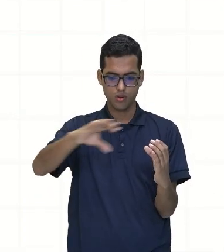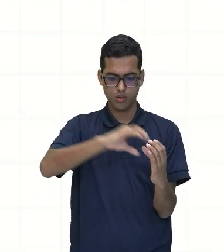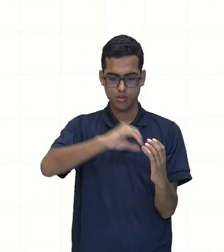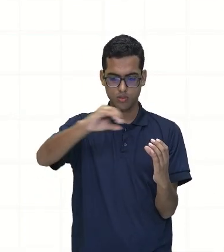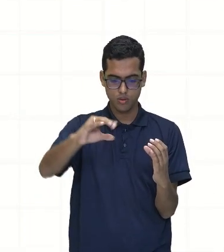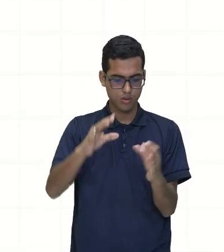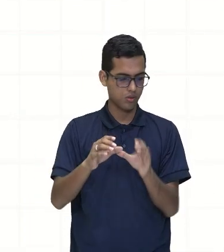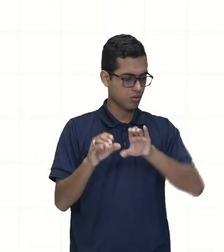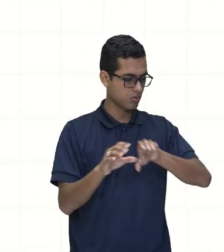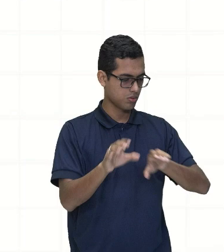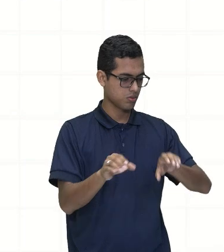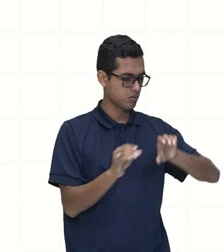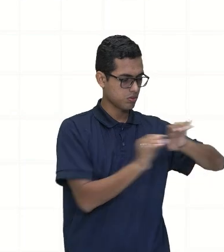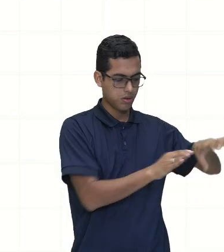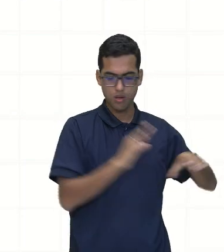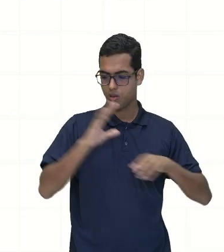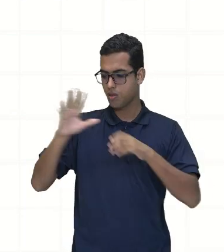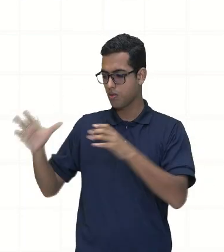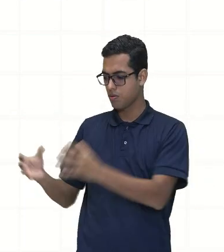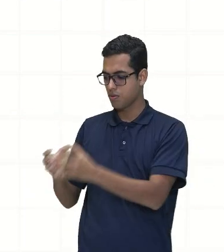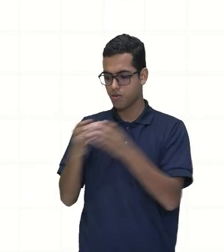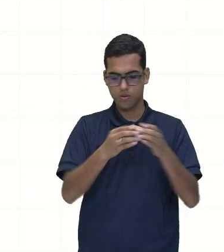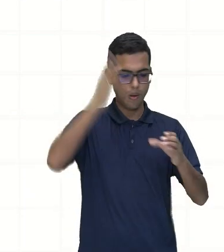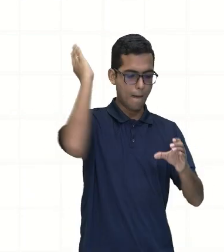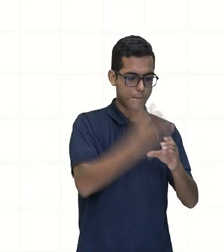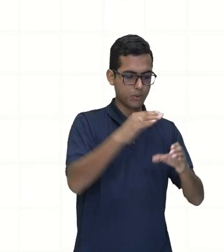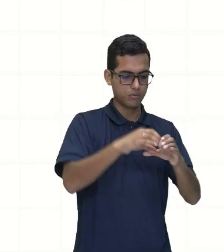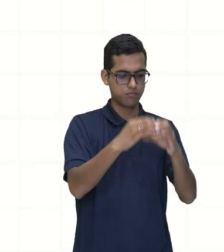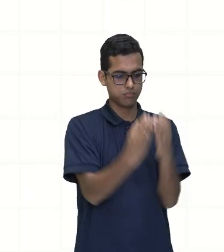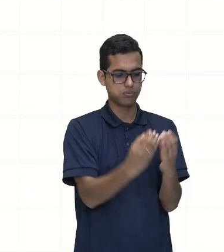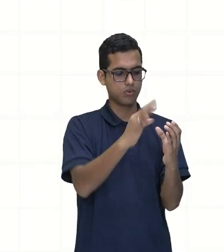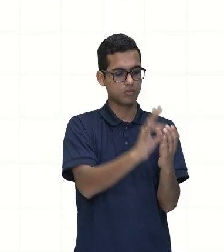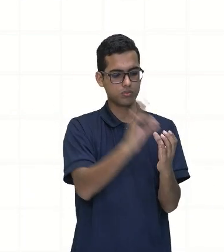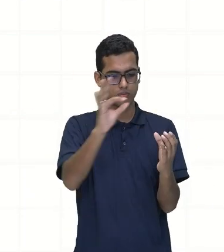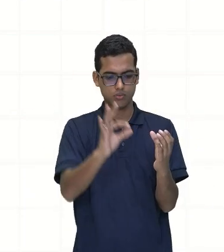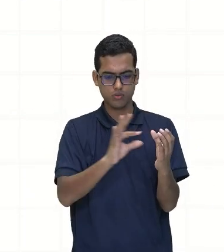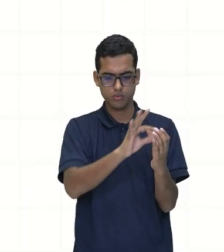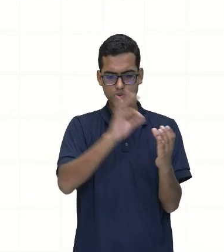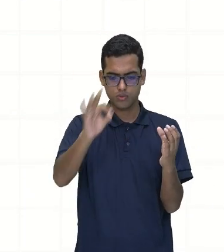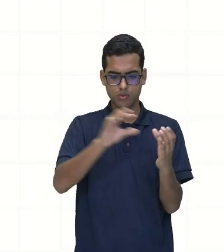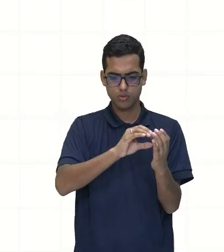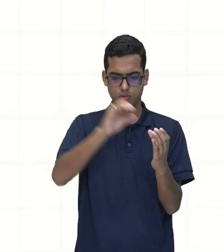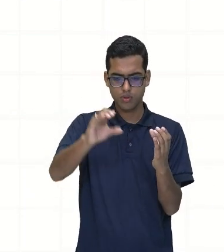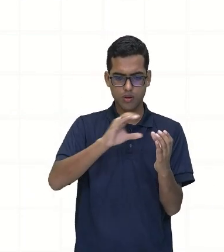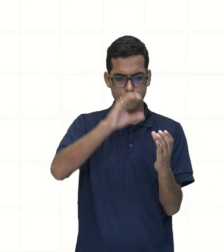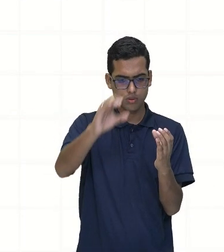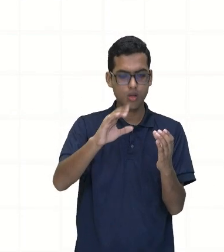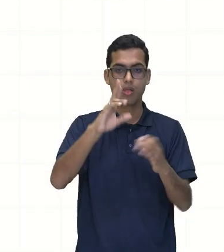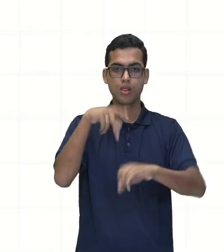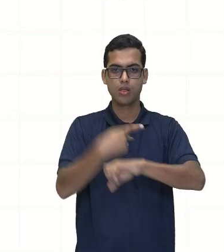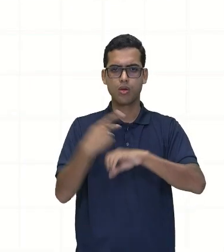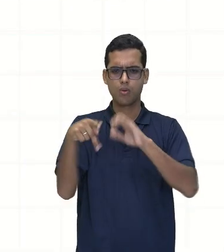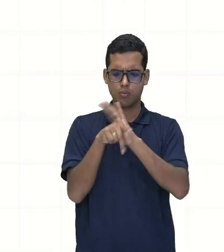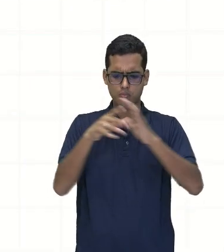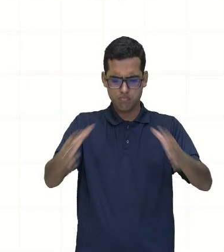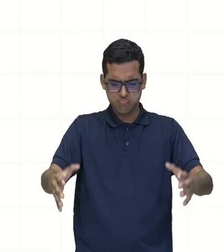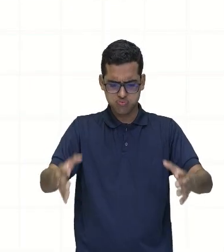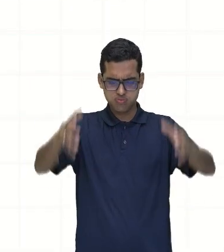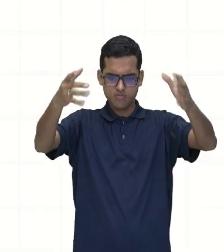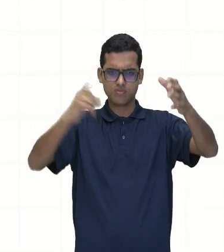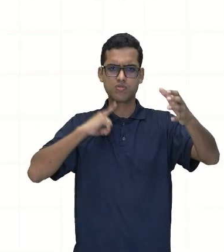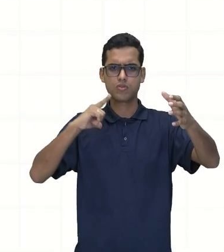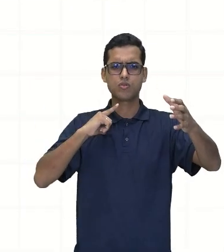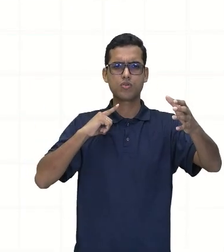essa seleção dessas sementes, as castanhas elas vão ser inseridas ali em sacas, nós vamos observar aí,